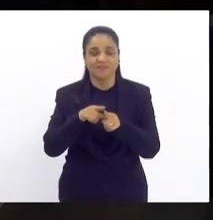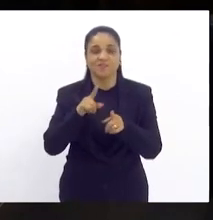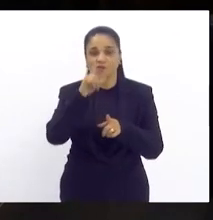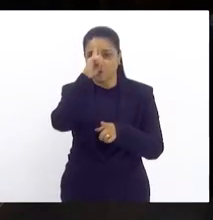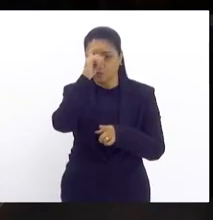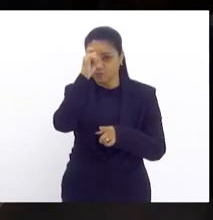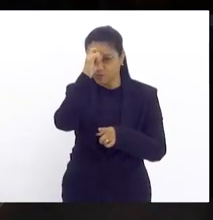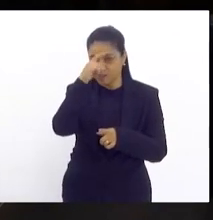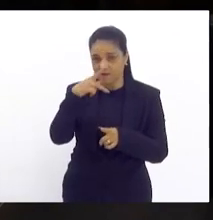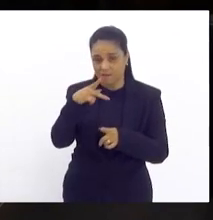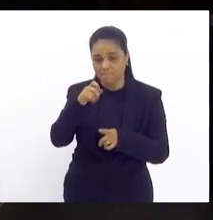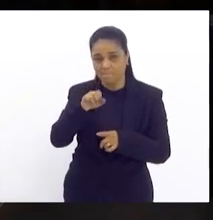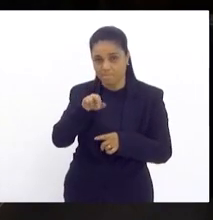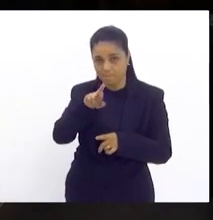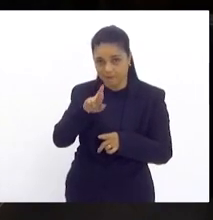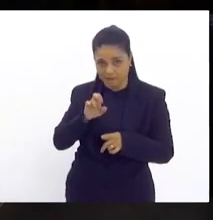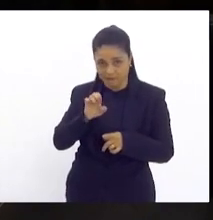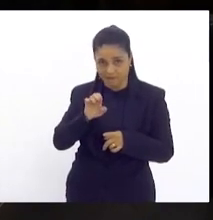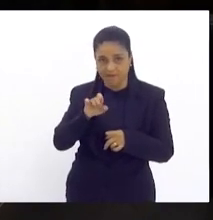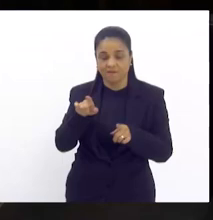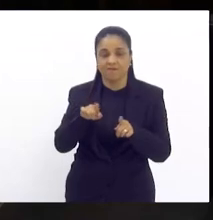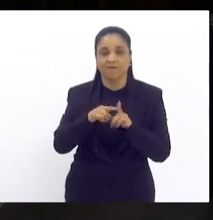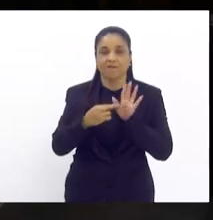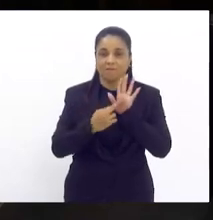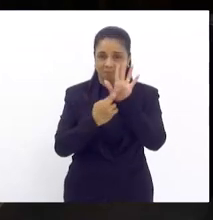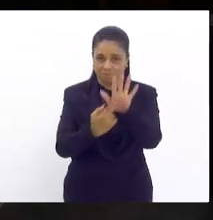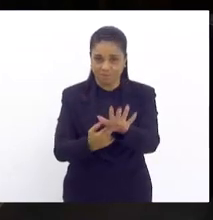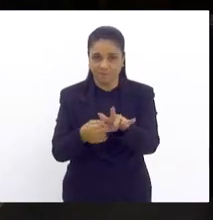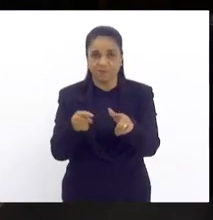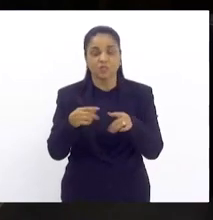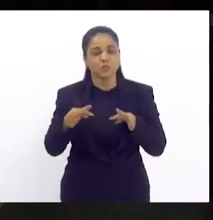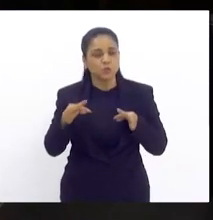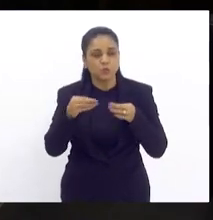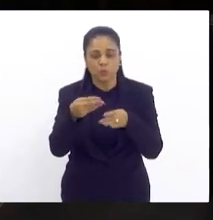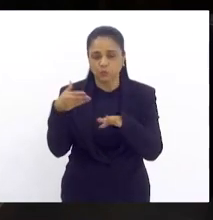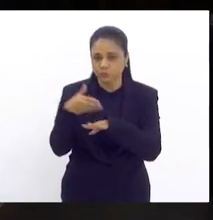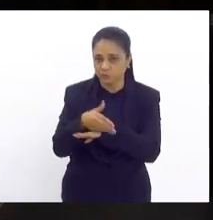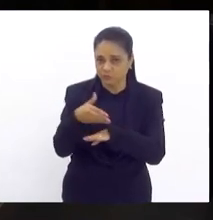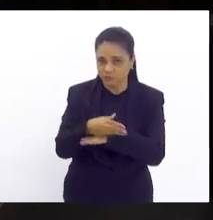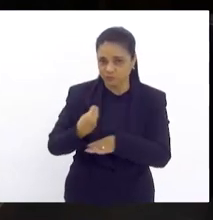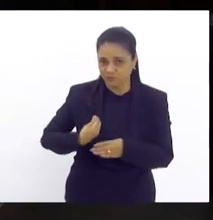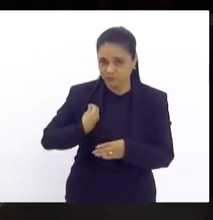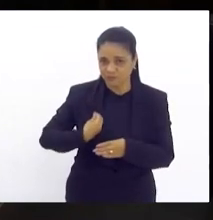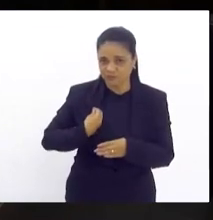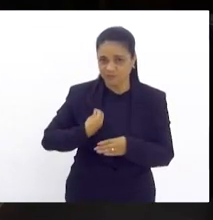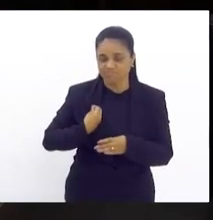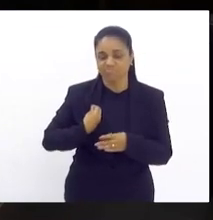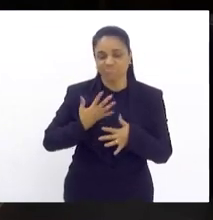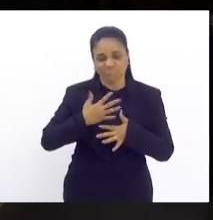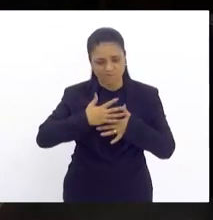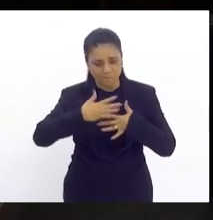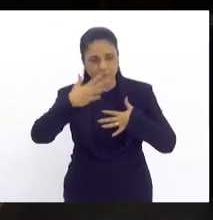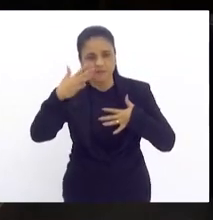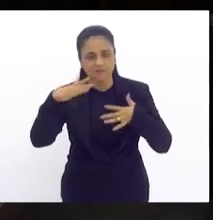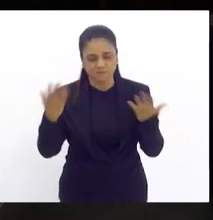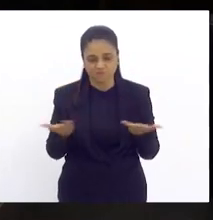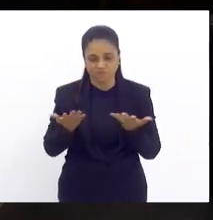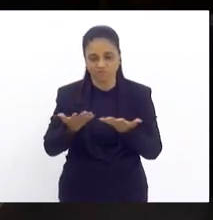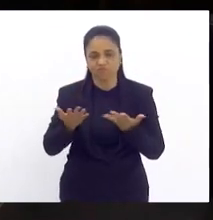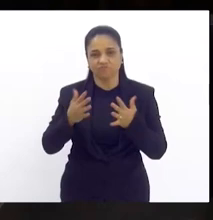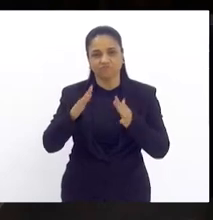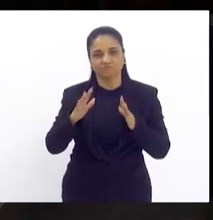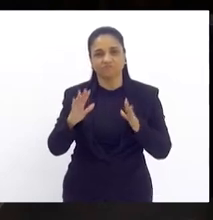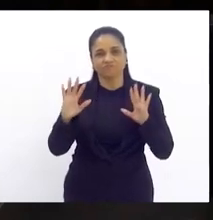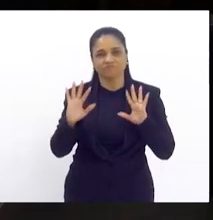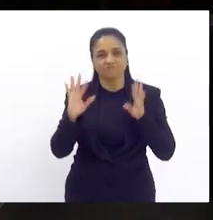pré-hospitalar. Agradecer a todos que estão aqui com suas presenças, abrilhantam esta solenidade